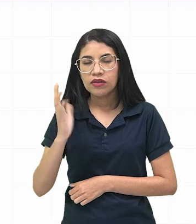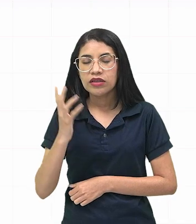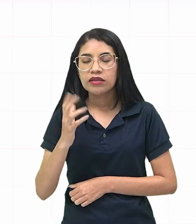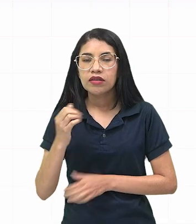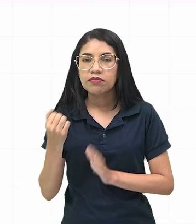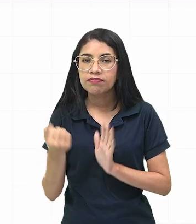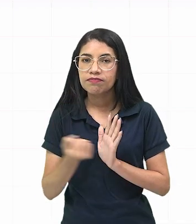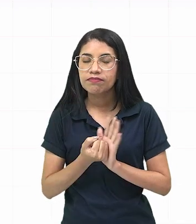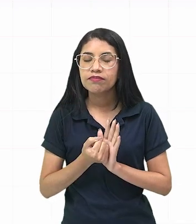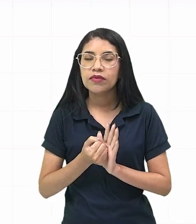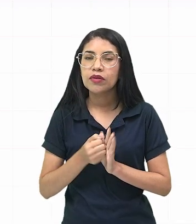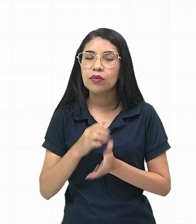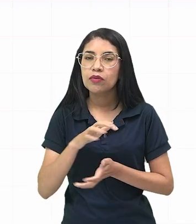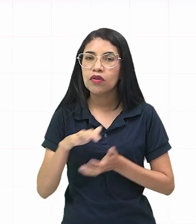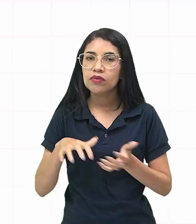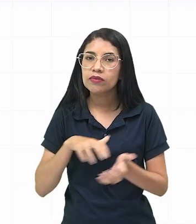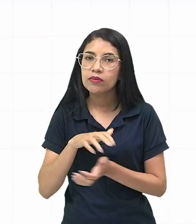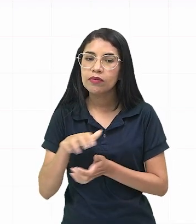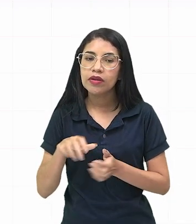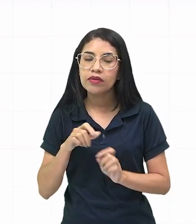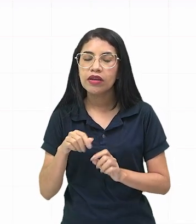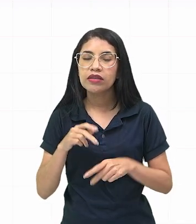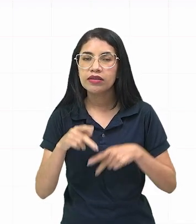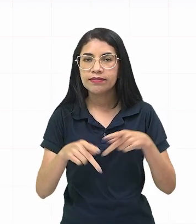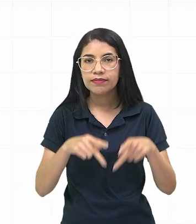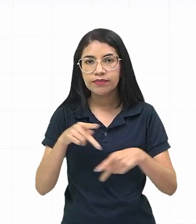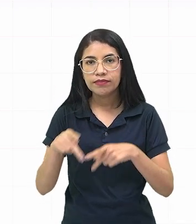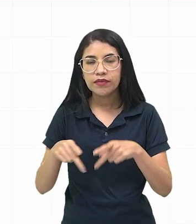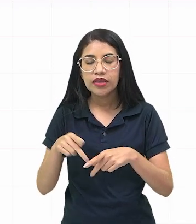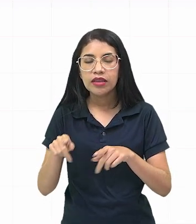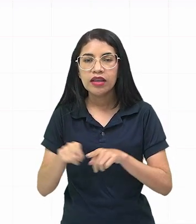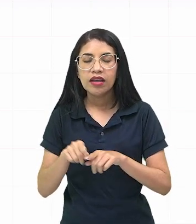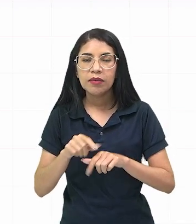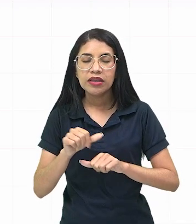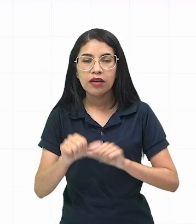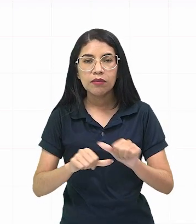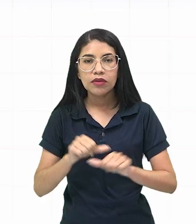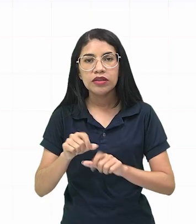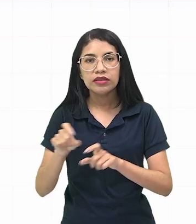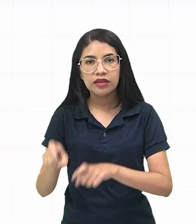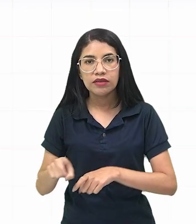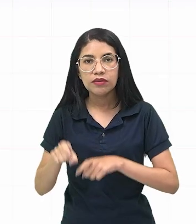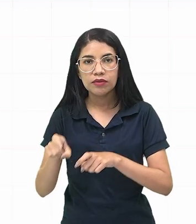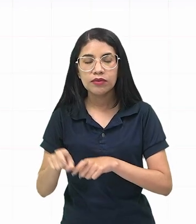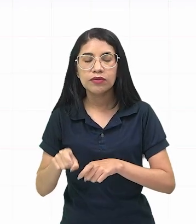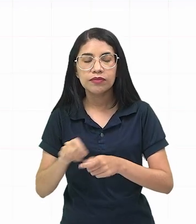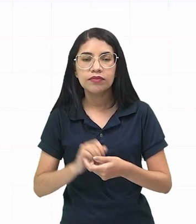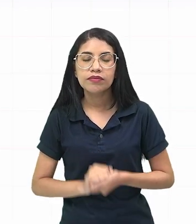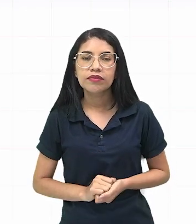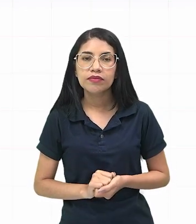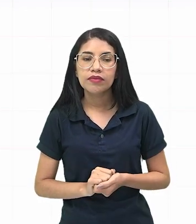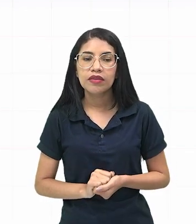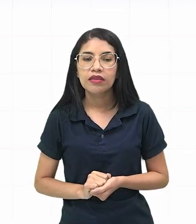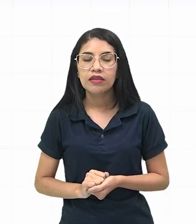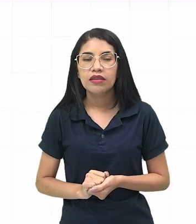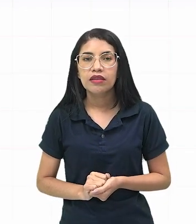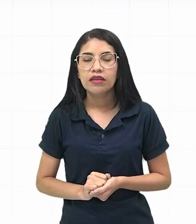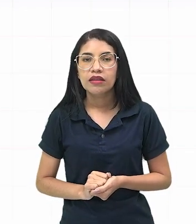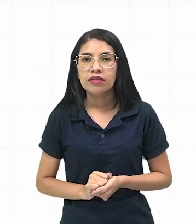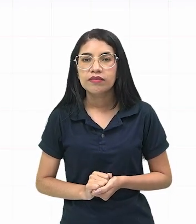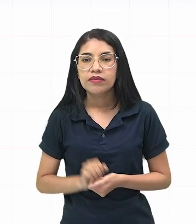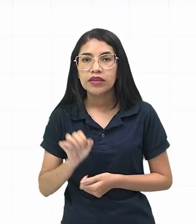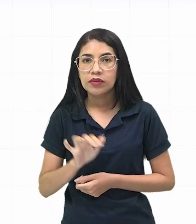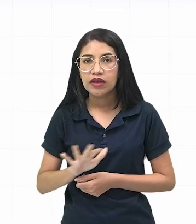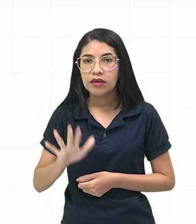um importante movimento em prol das camadas populares e da reforma agrária. O que estava acontecendo? Na próxima tela aí a gente vai ver,